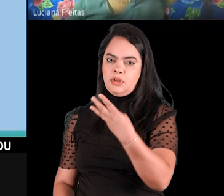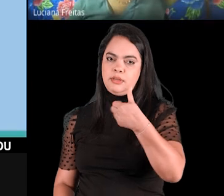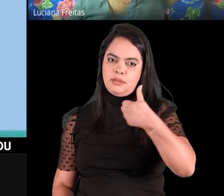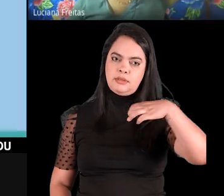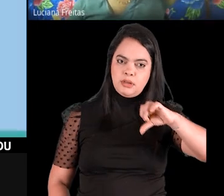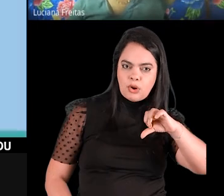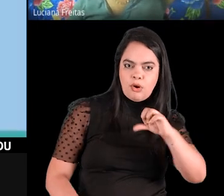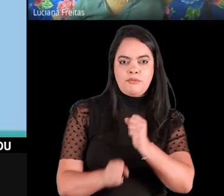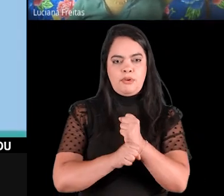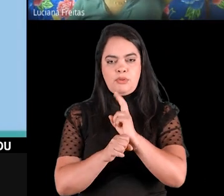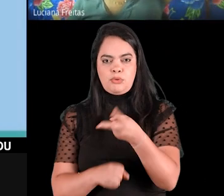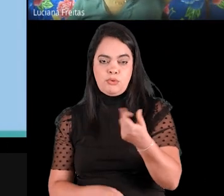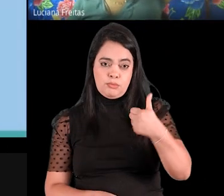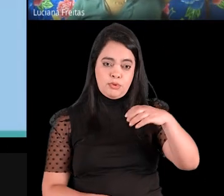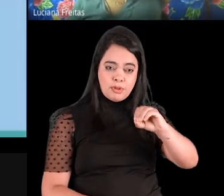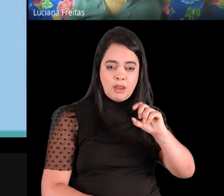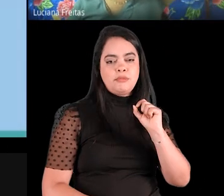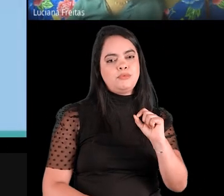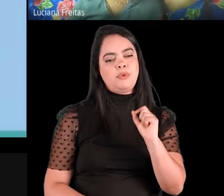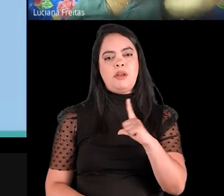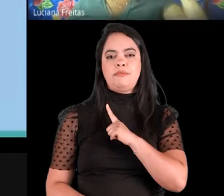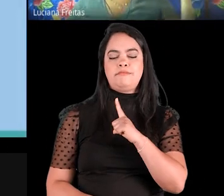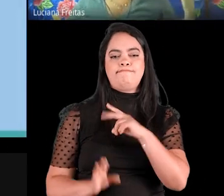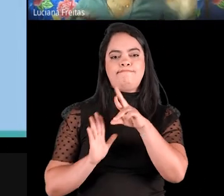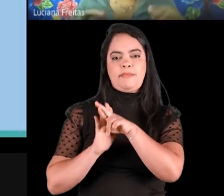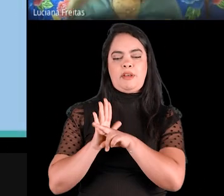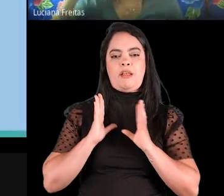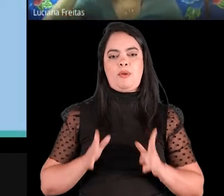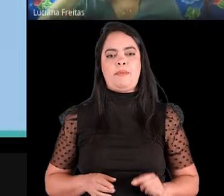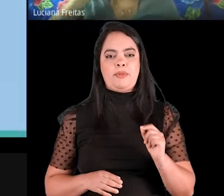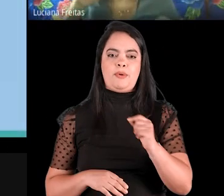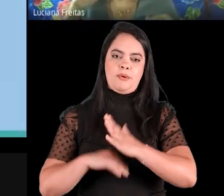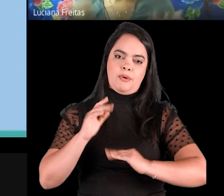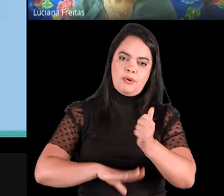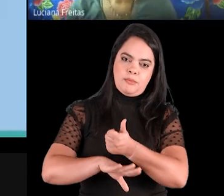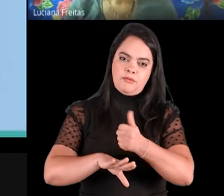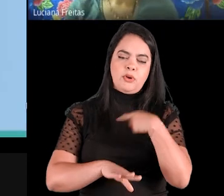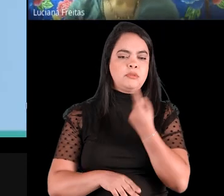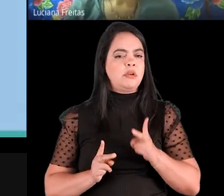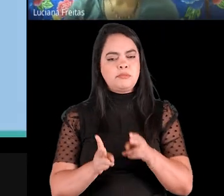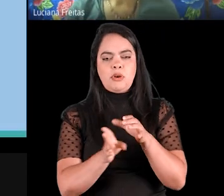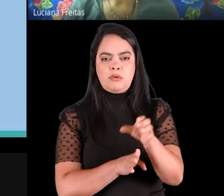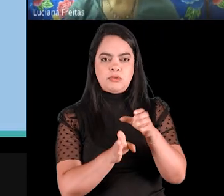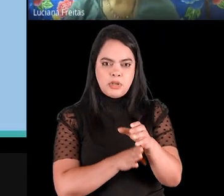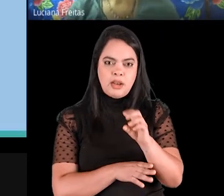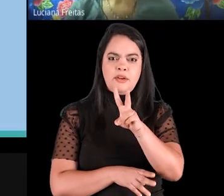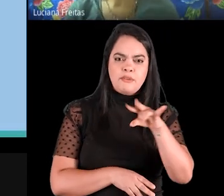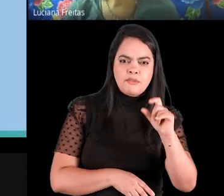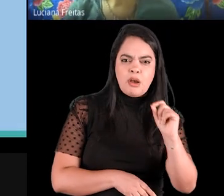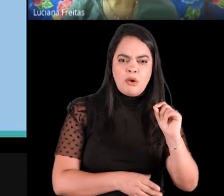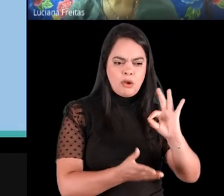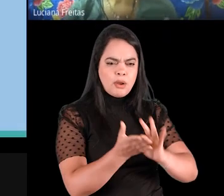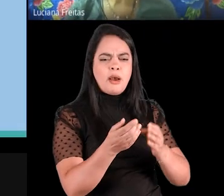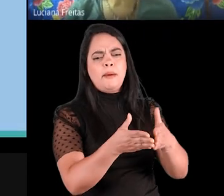12.319 de 2010 regulamentou essa profissão, né, então a gente sempre indica, quando for contratar, peça